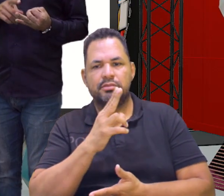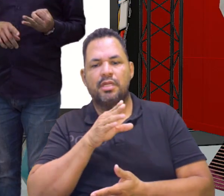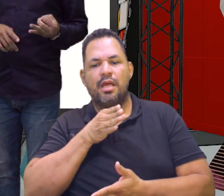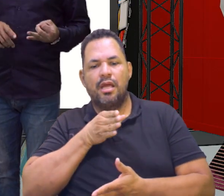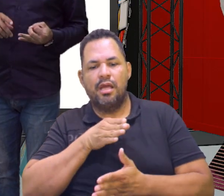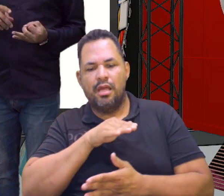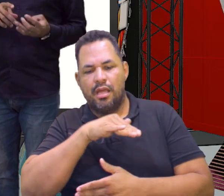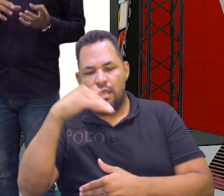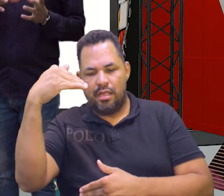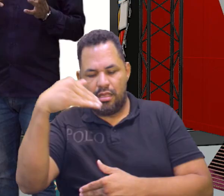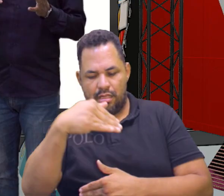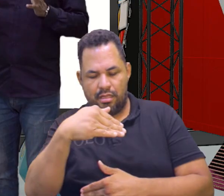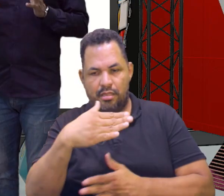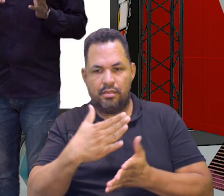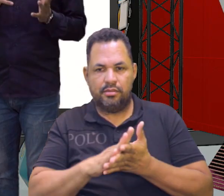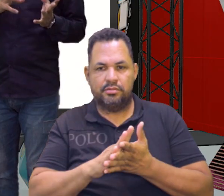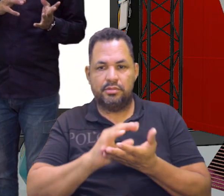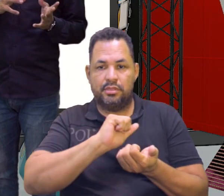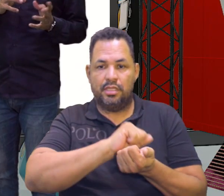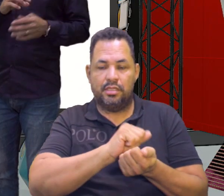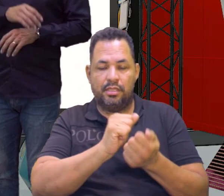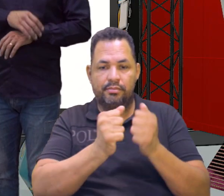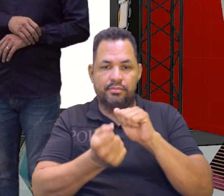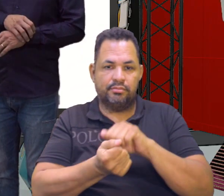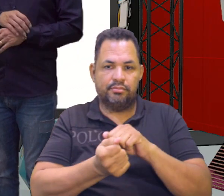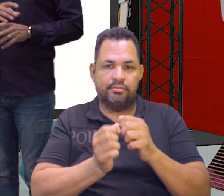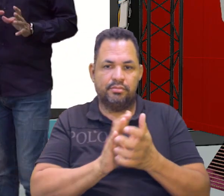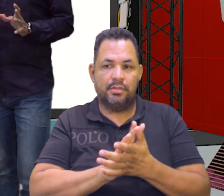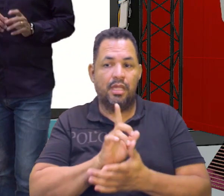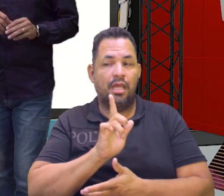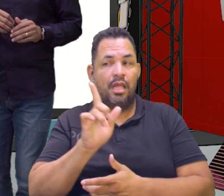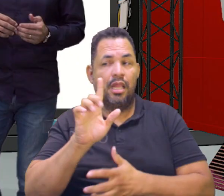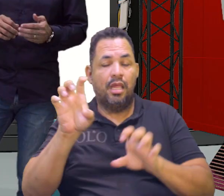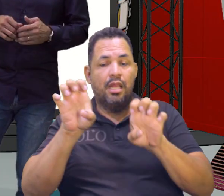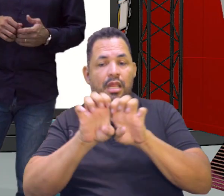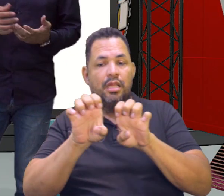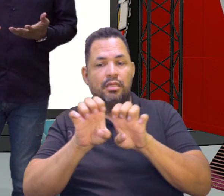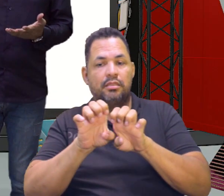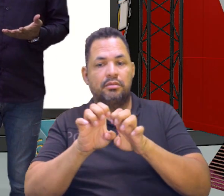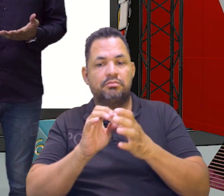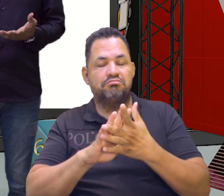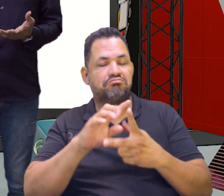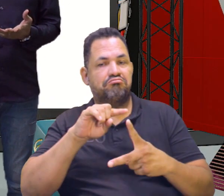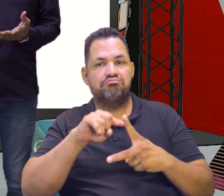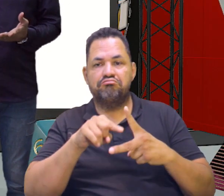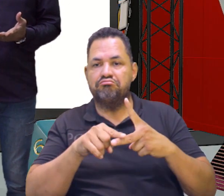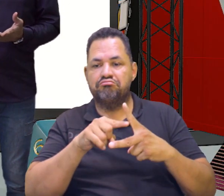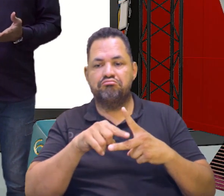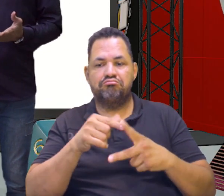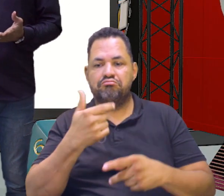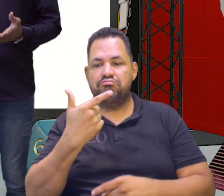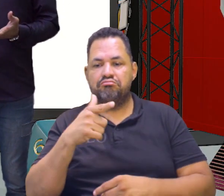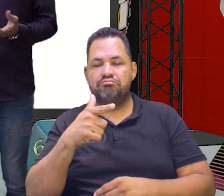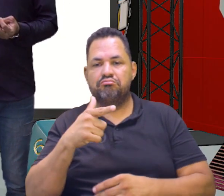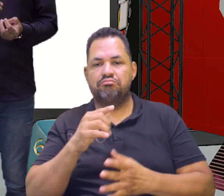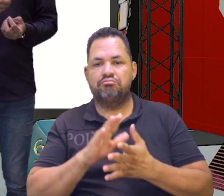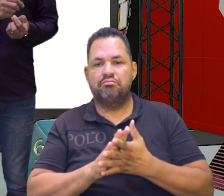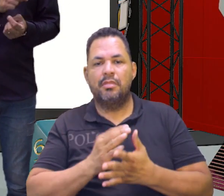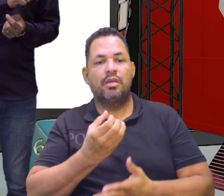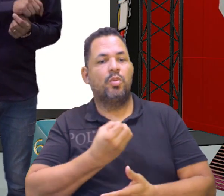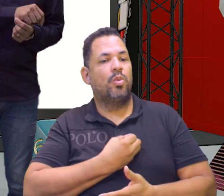angular, inclinação, só está adaptando, né? Lá na equação a gente não fala em ângulo, não tem ângulo. Fala